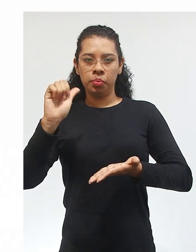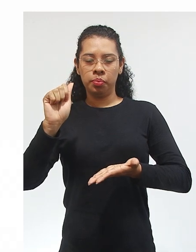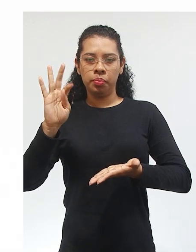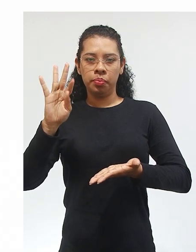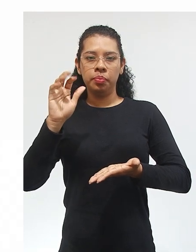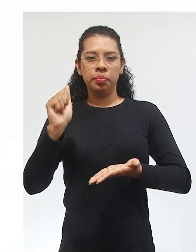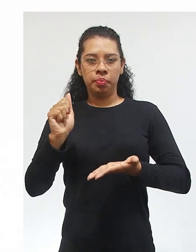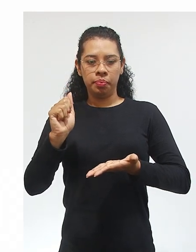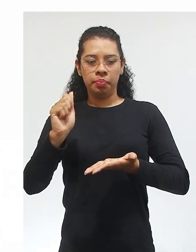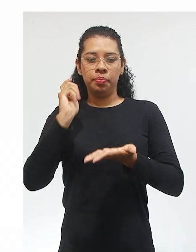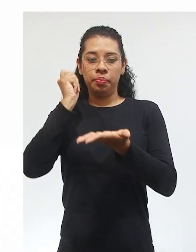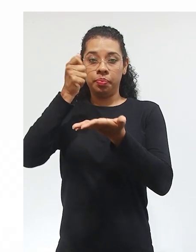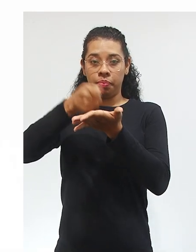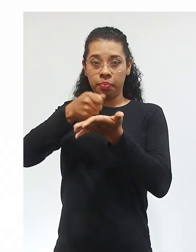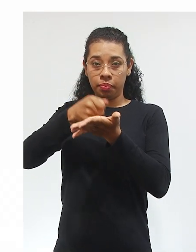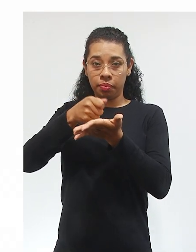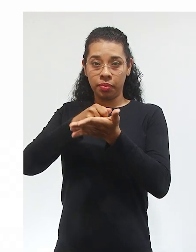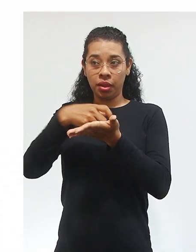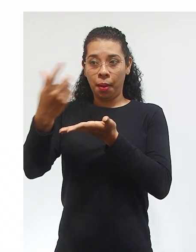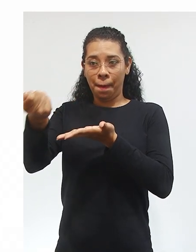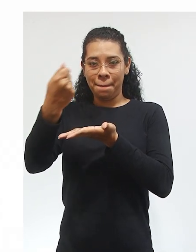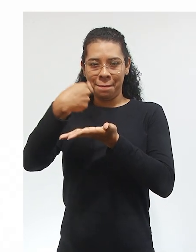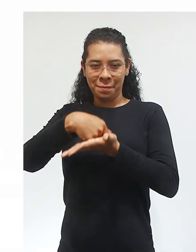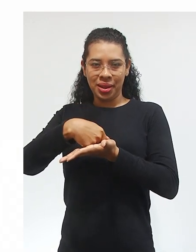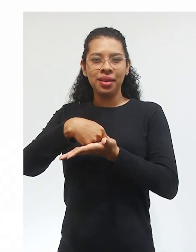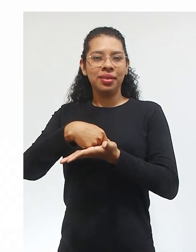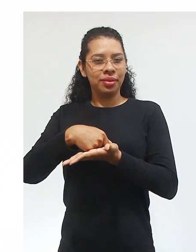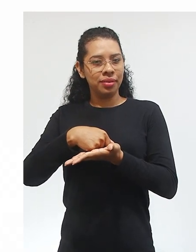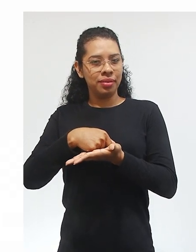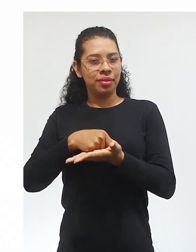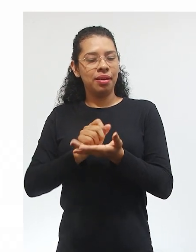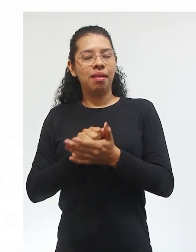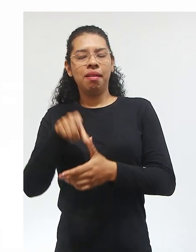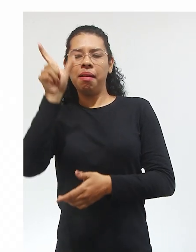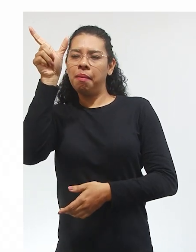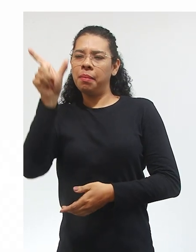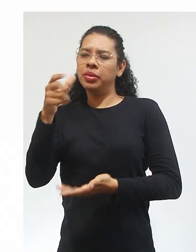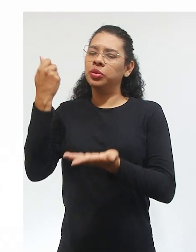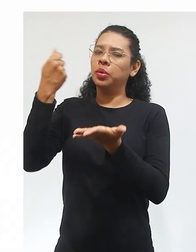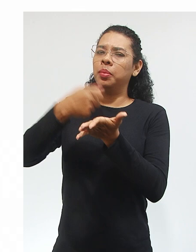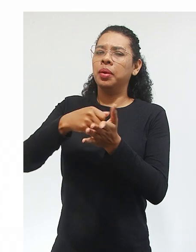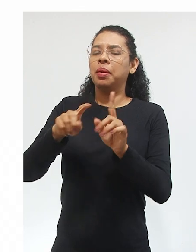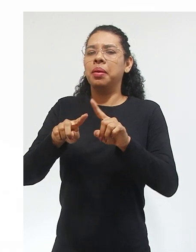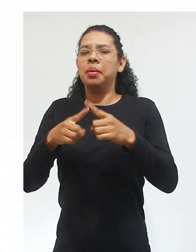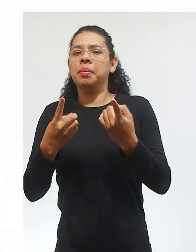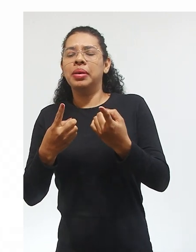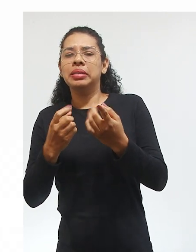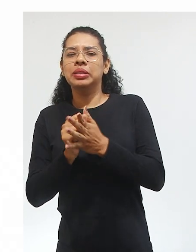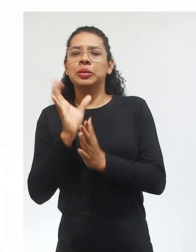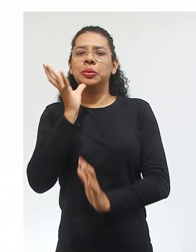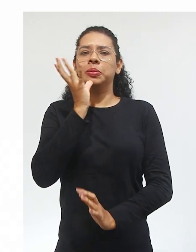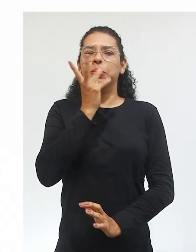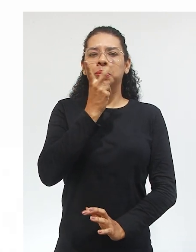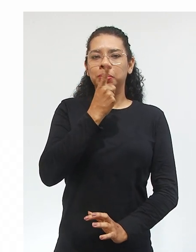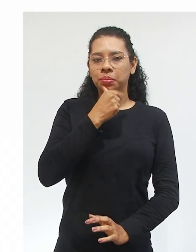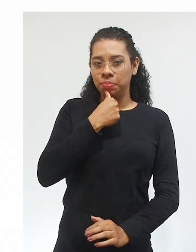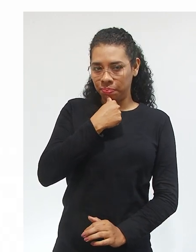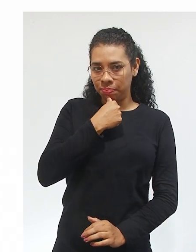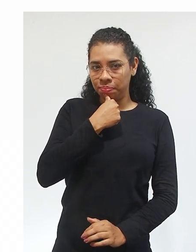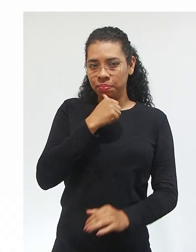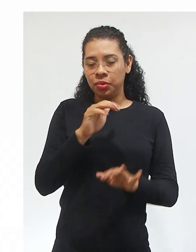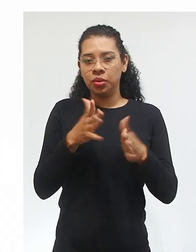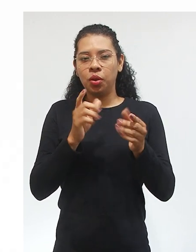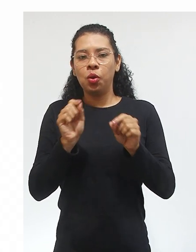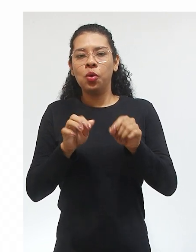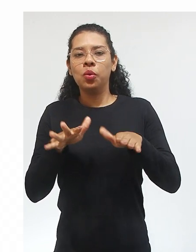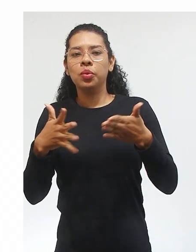Aqui, a receber, tá feliz, né? O cliente lá pagou, só que ele pagou com atraso. Quando o cliente